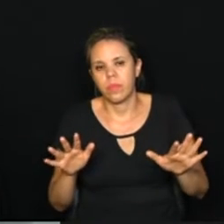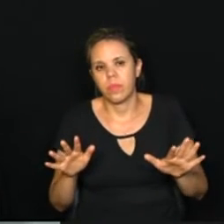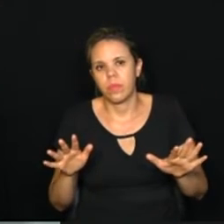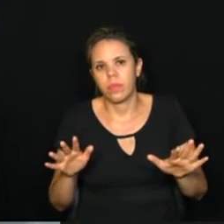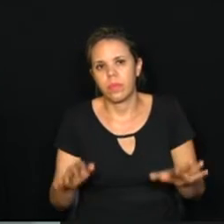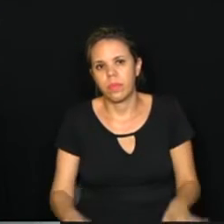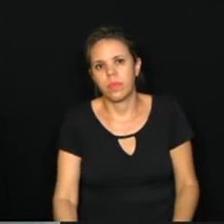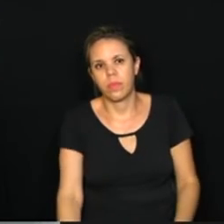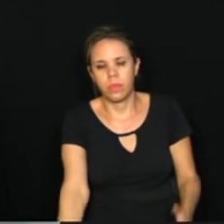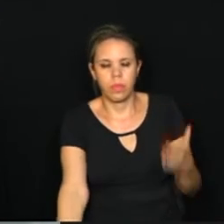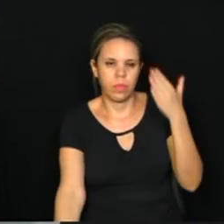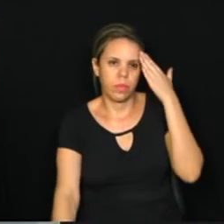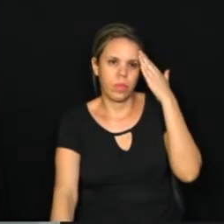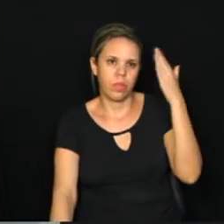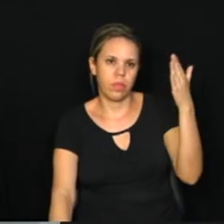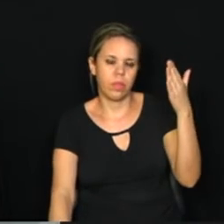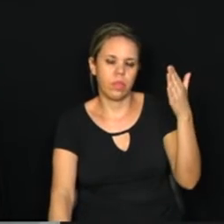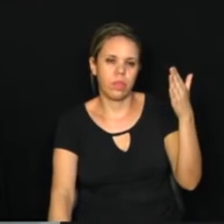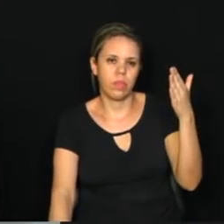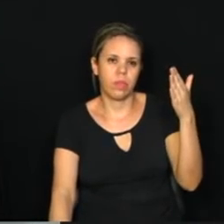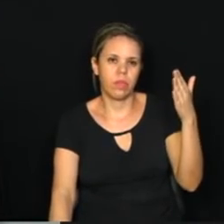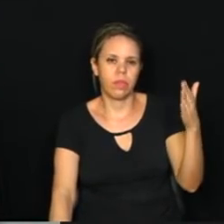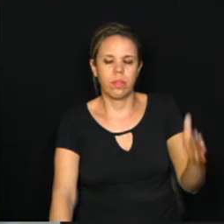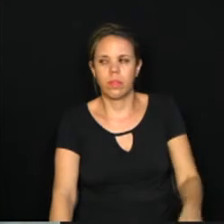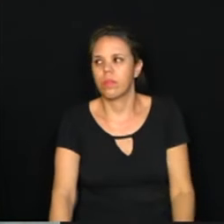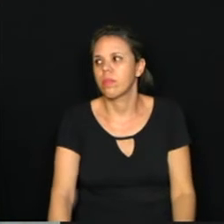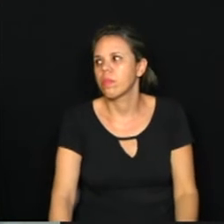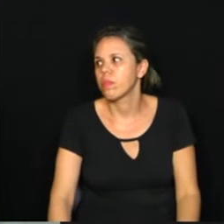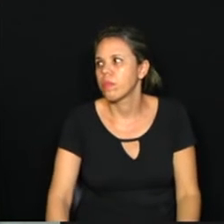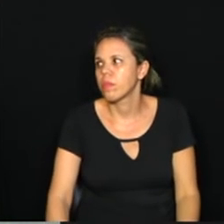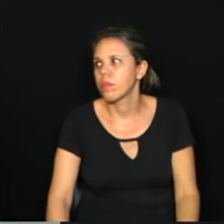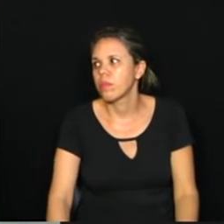específico. Quero agradecer aqui